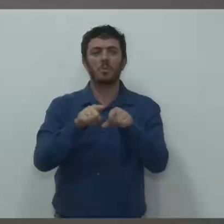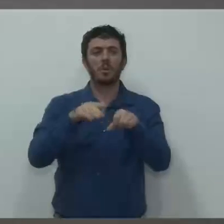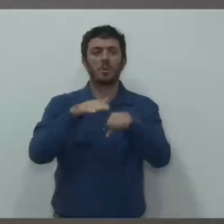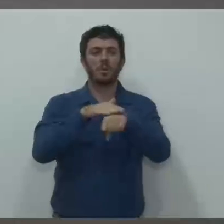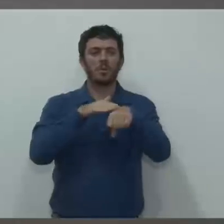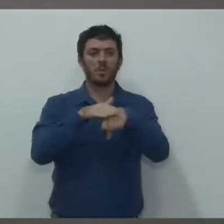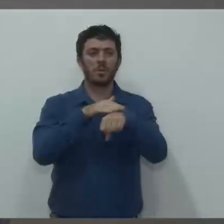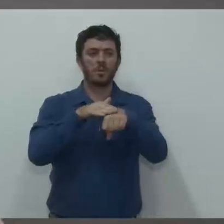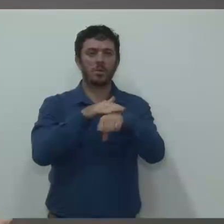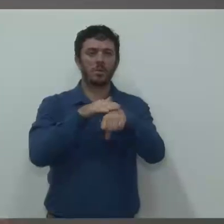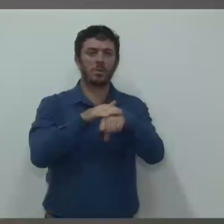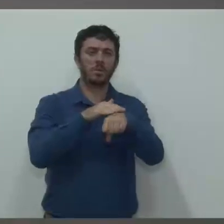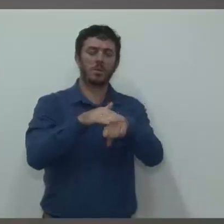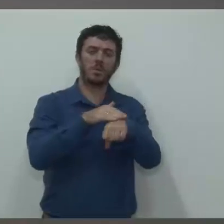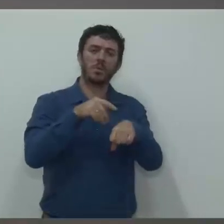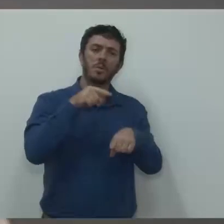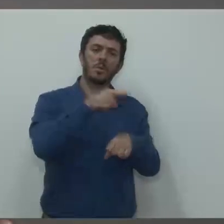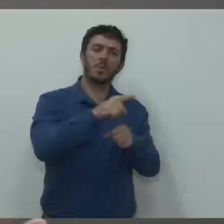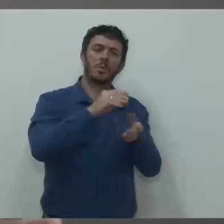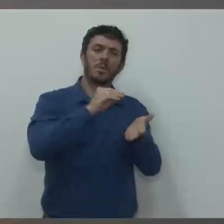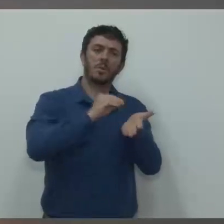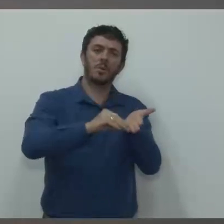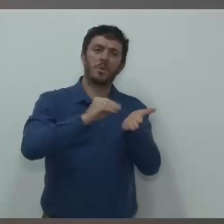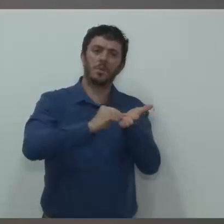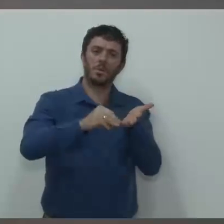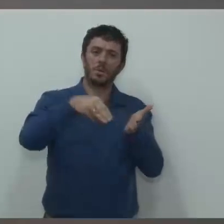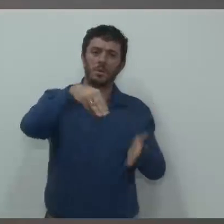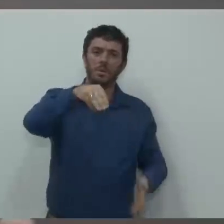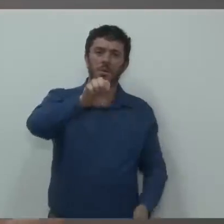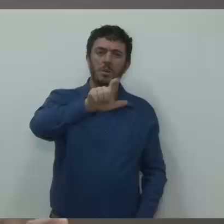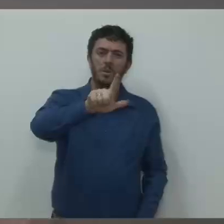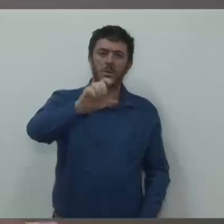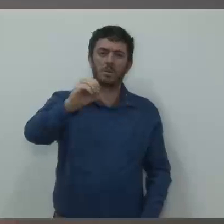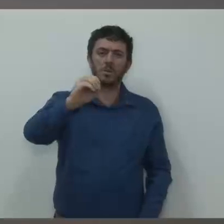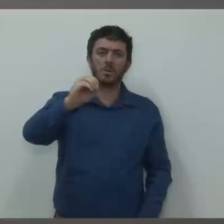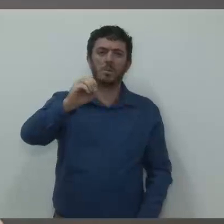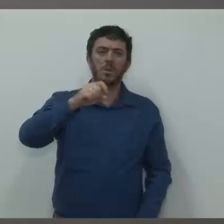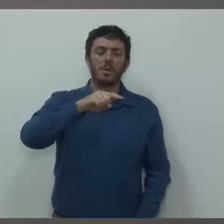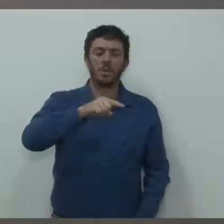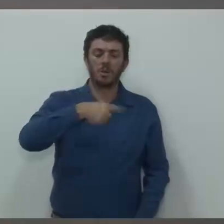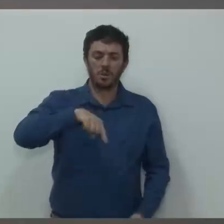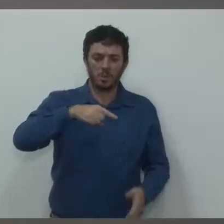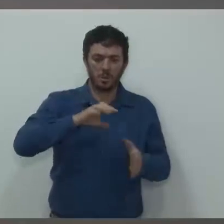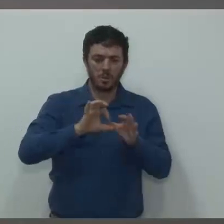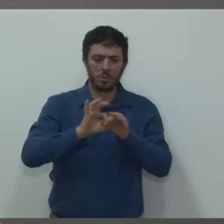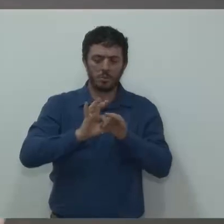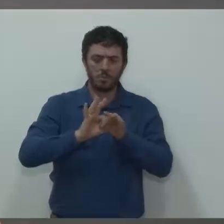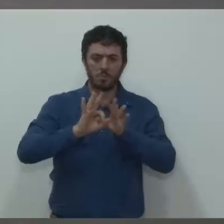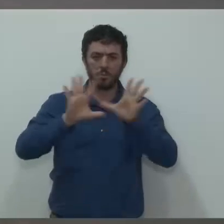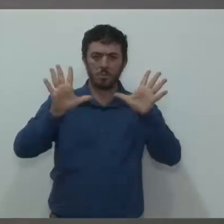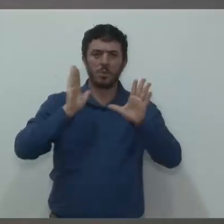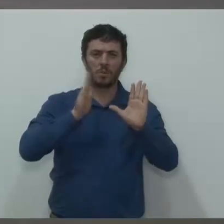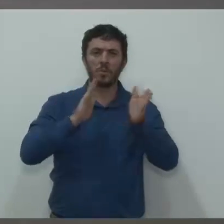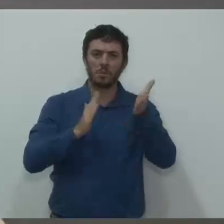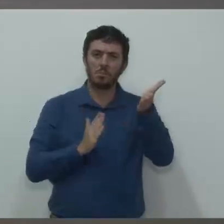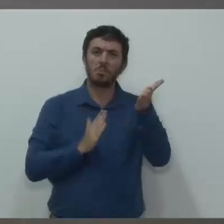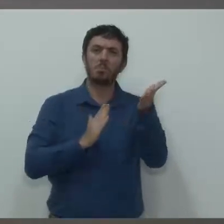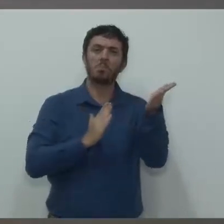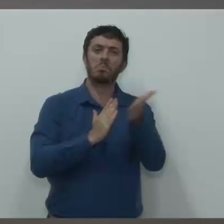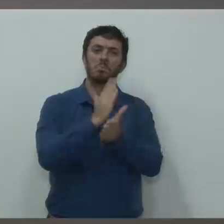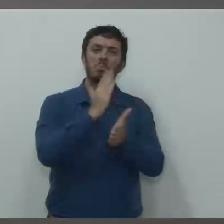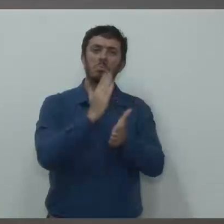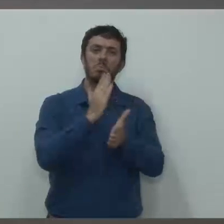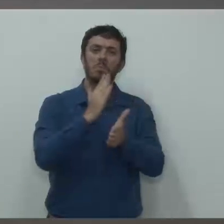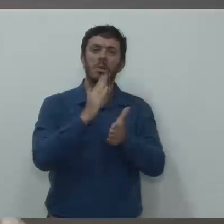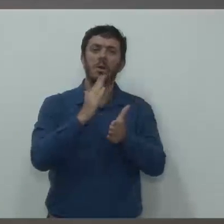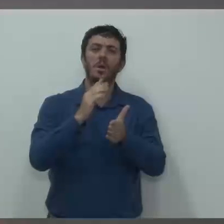estupenda. Eu vi a preocupação da questão principal das lâmpadas, não é? Nós aprovamos aqui numa sessão extraordinária a vinculação